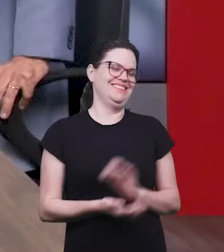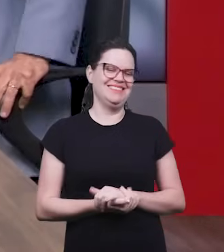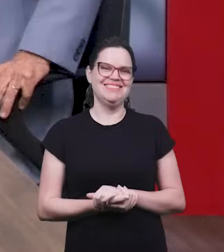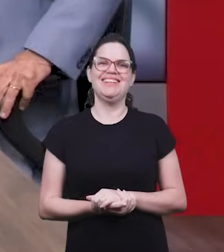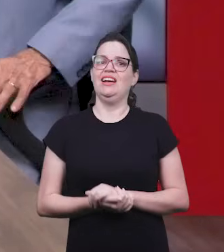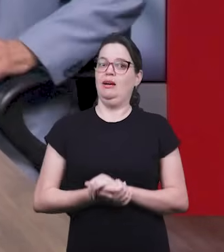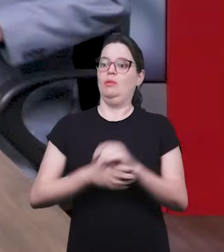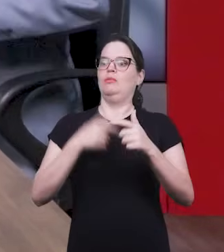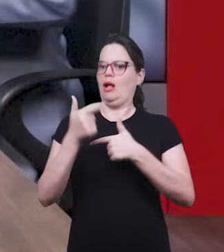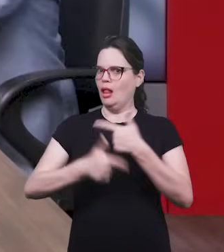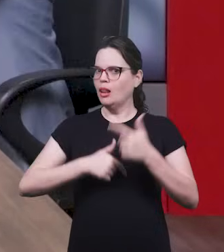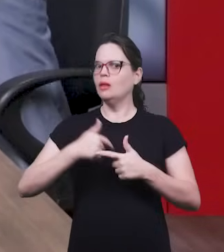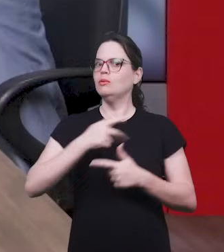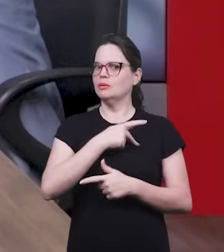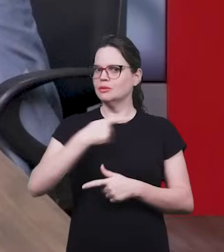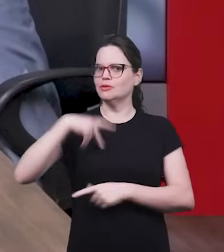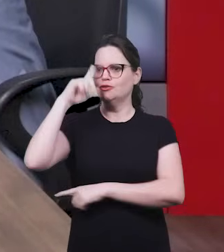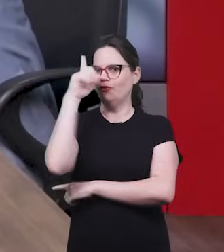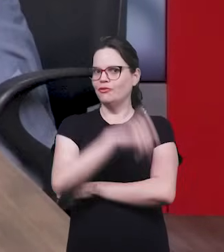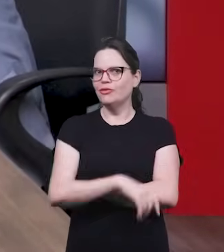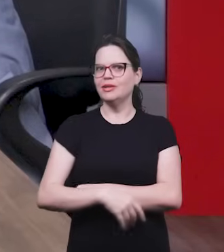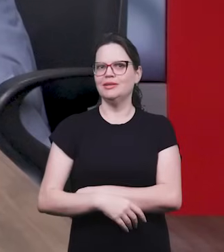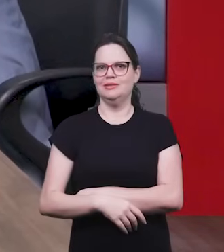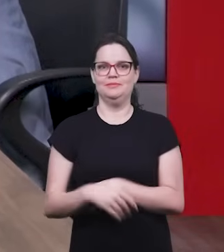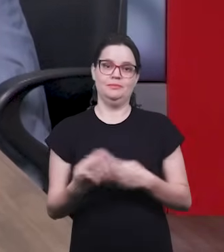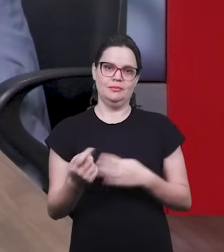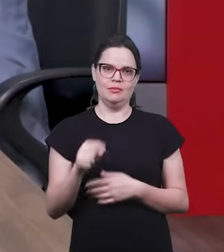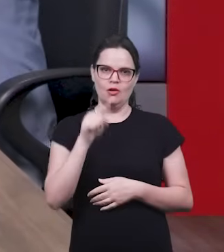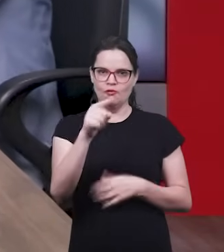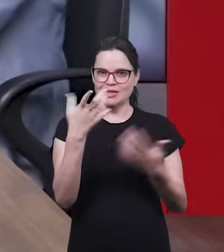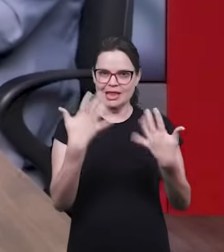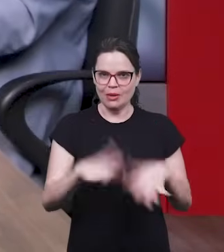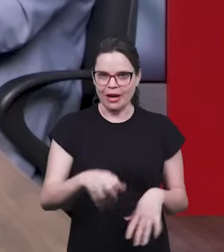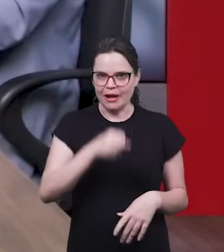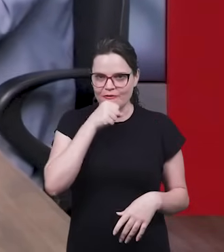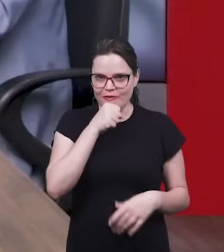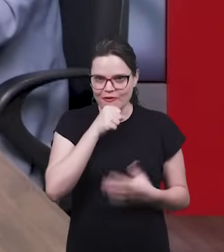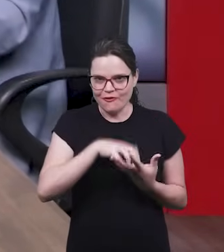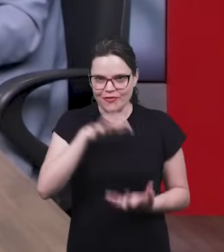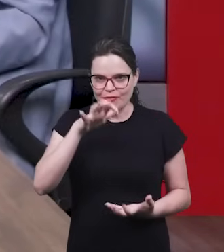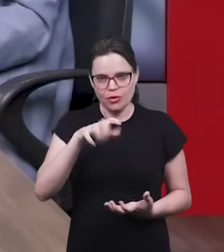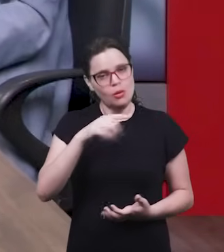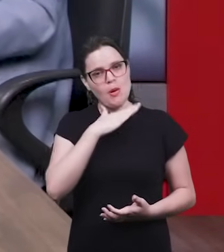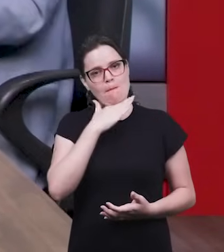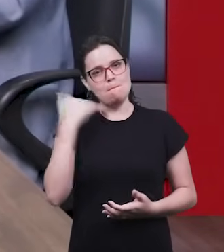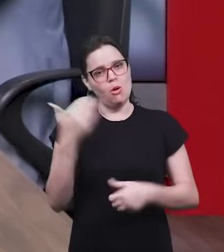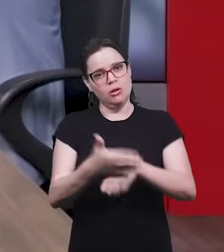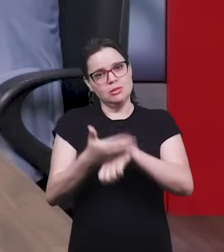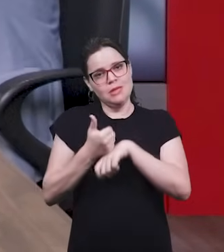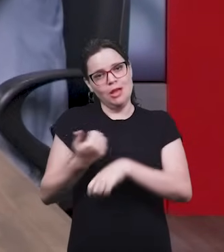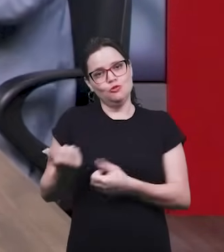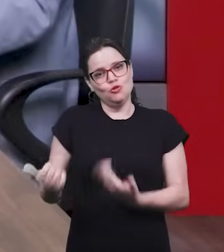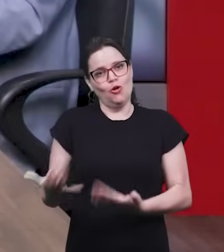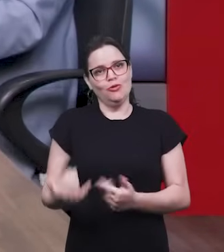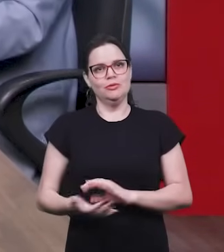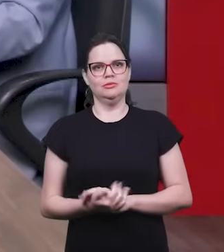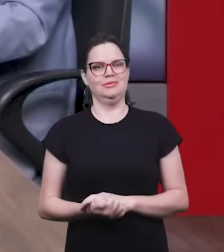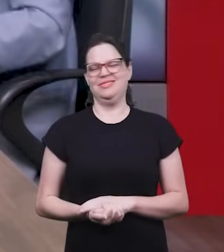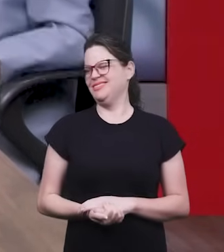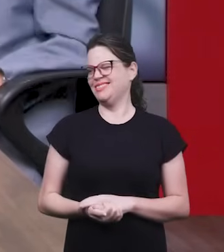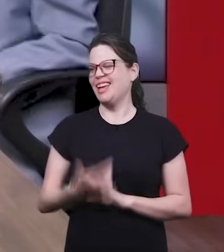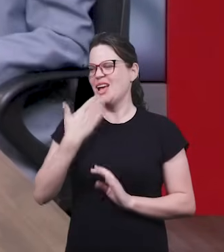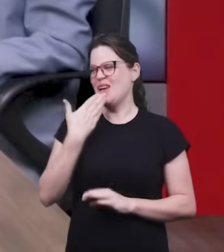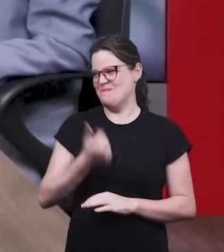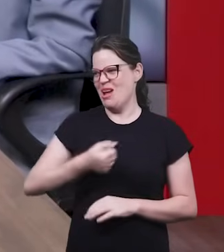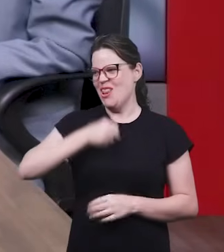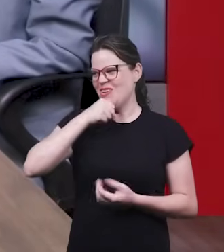Não, é uma luta, não, tá, pastor? Você não quer ficar velho, então morre cedo. Também. É melhor ficar velho, né,